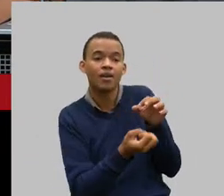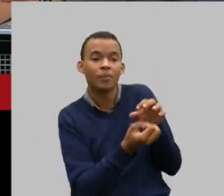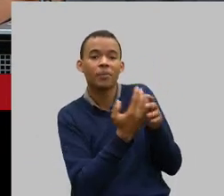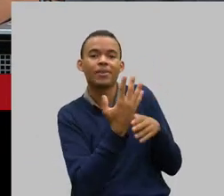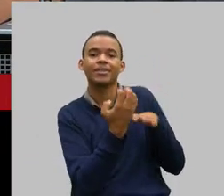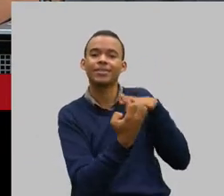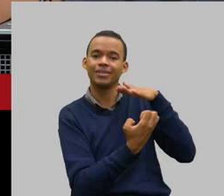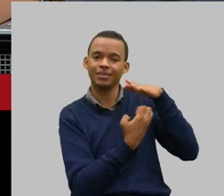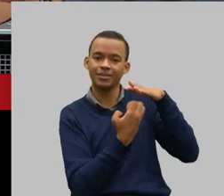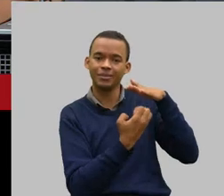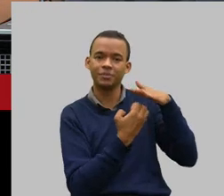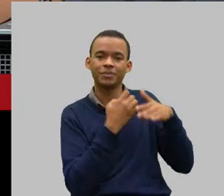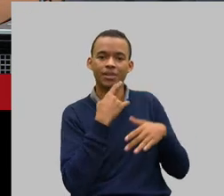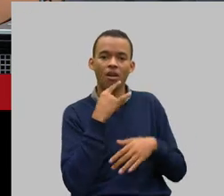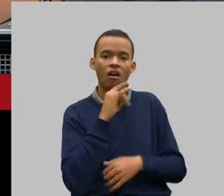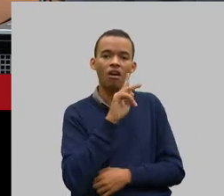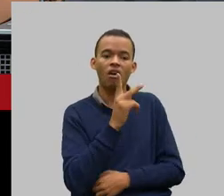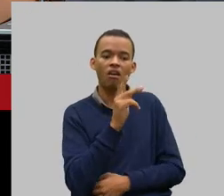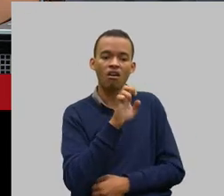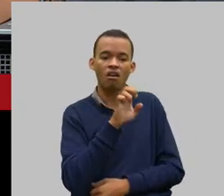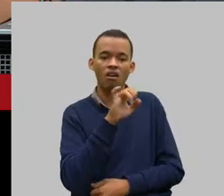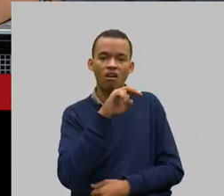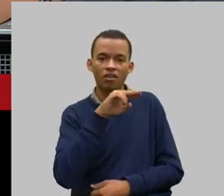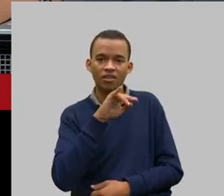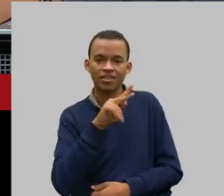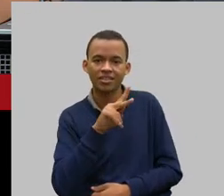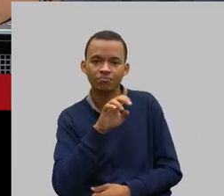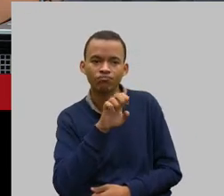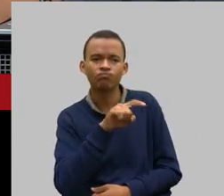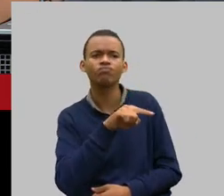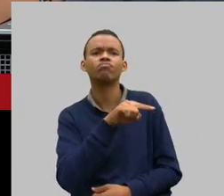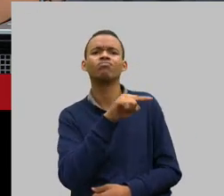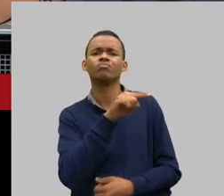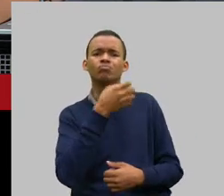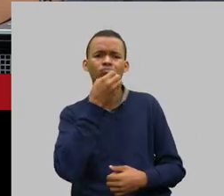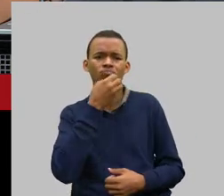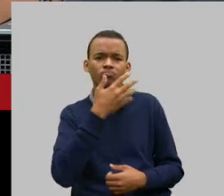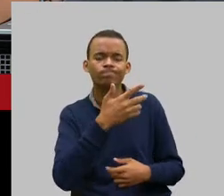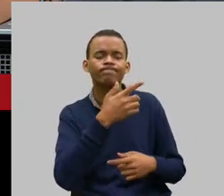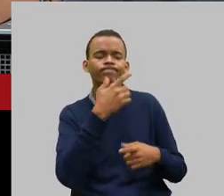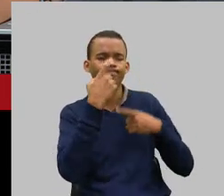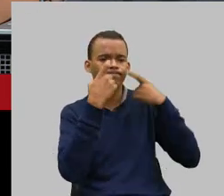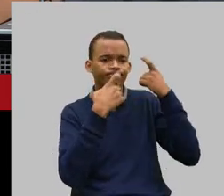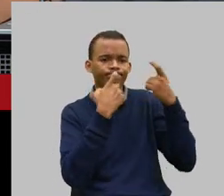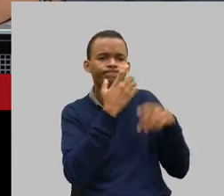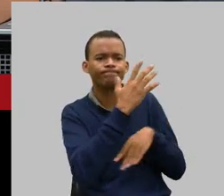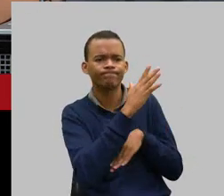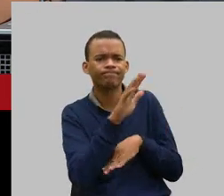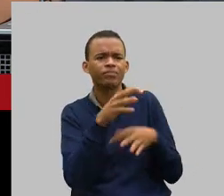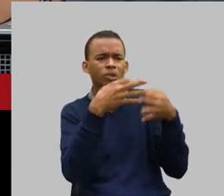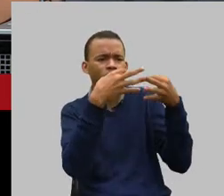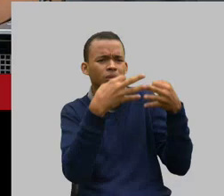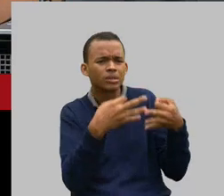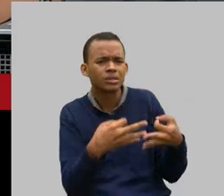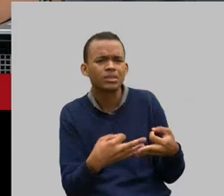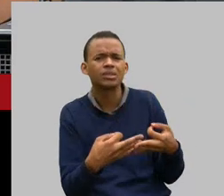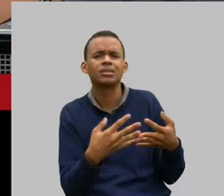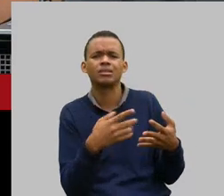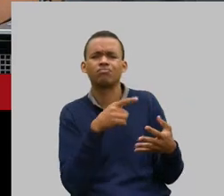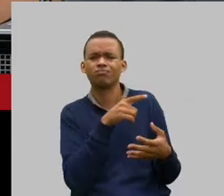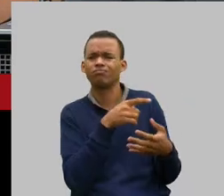de altíssimo nível uma empresa preocupada com o meio ambiente alto nível SD e por